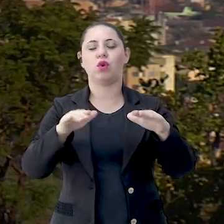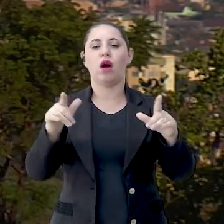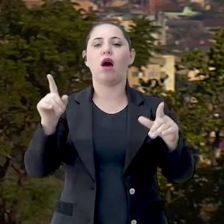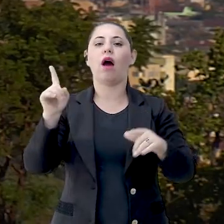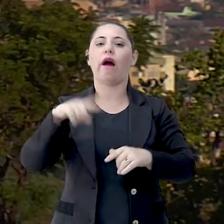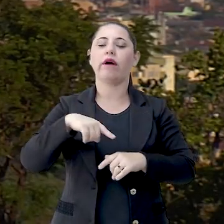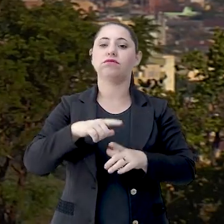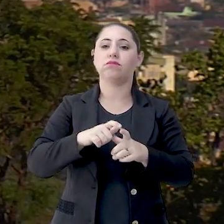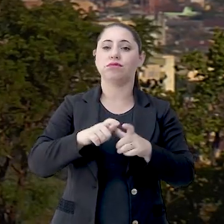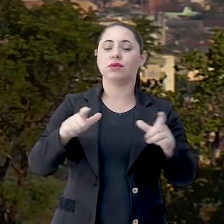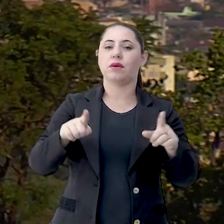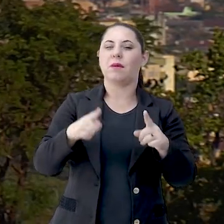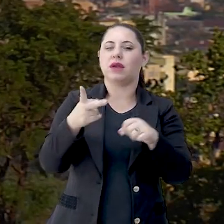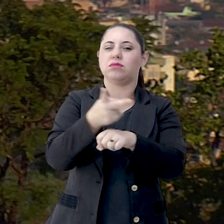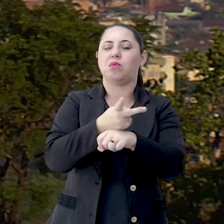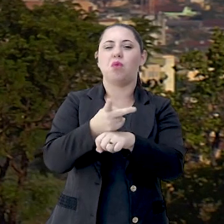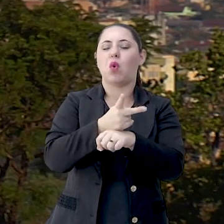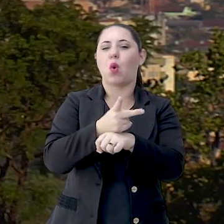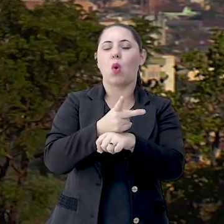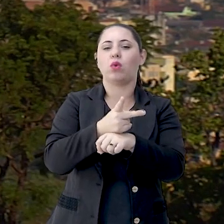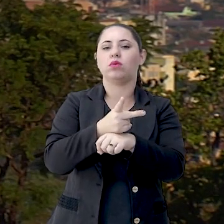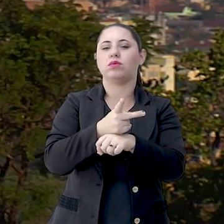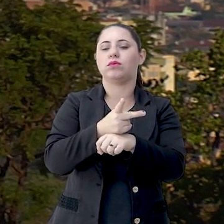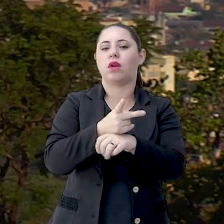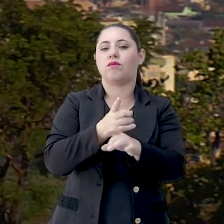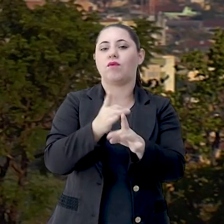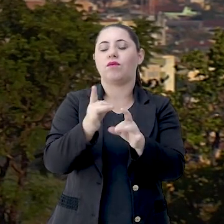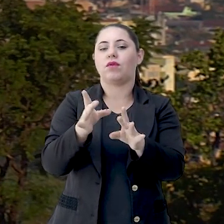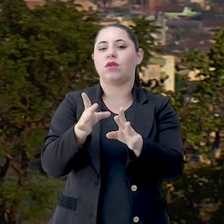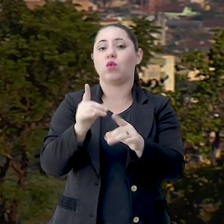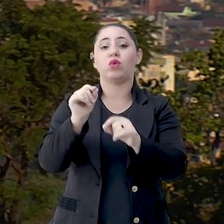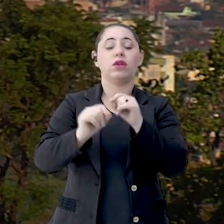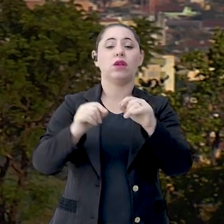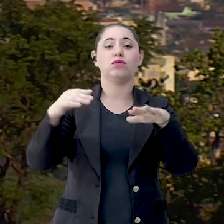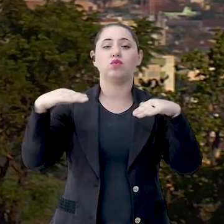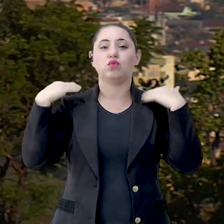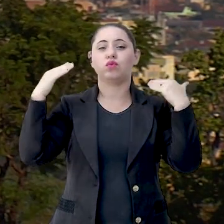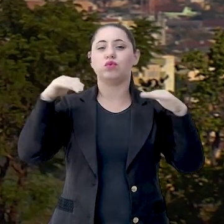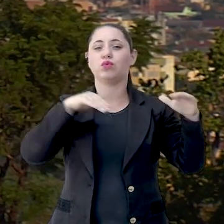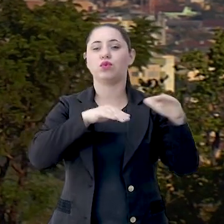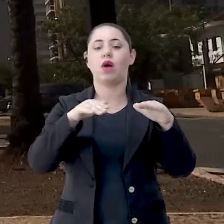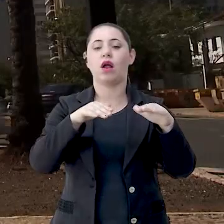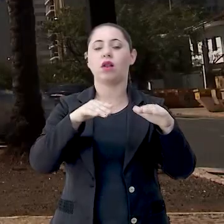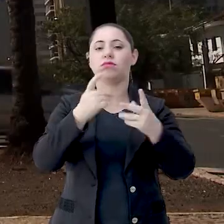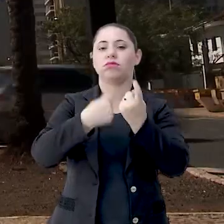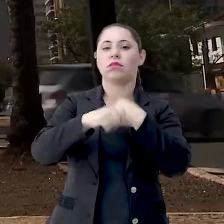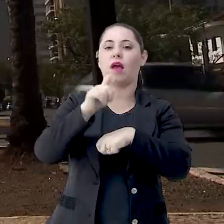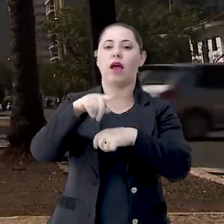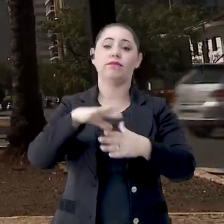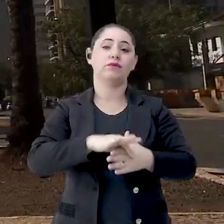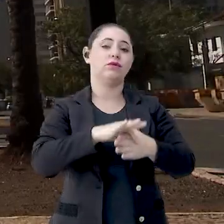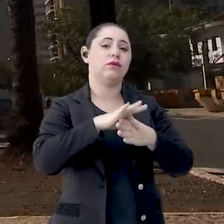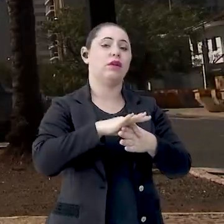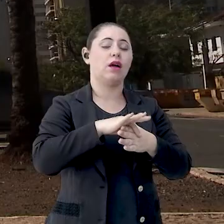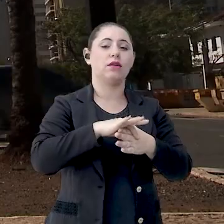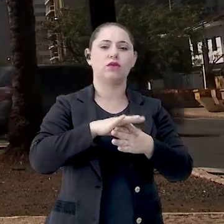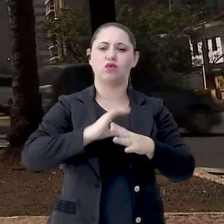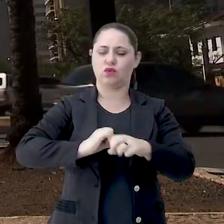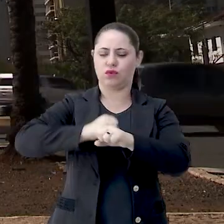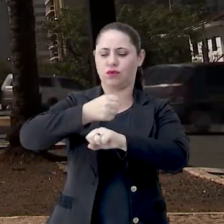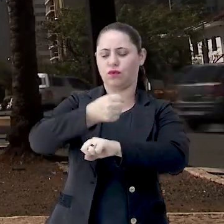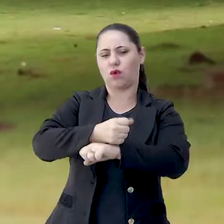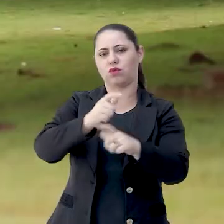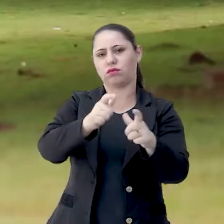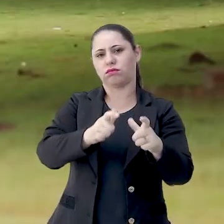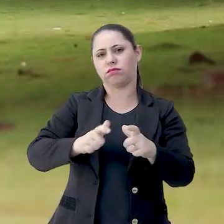capital de Mato Grosso do Sul é a maior do estado em população e também em orçamento. Em 2019, foram quase